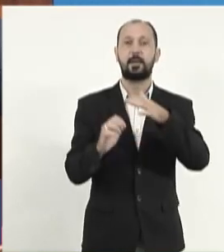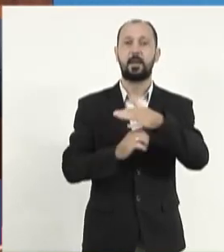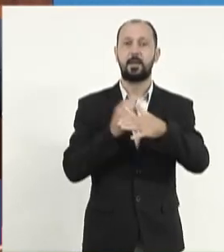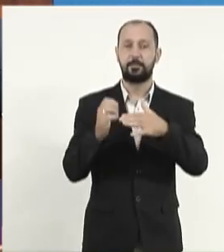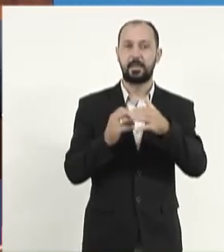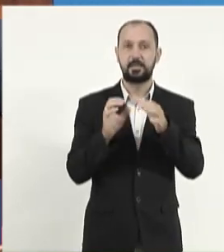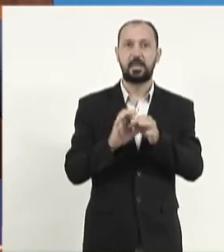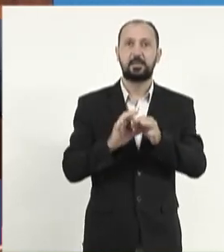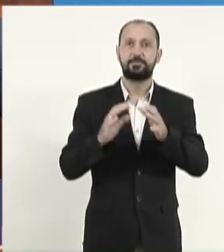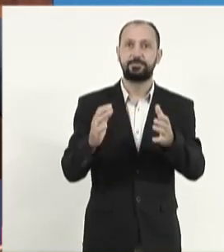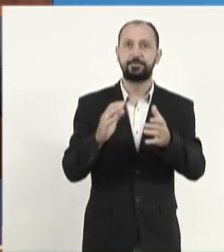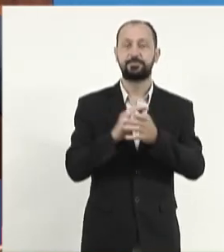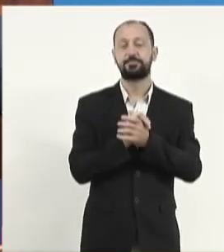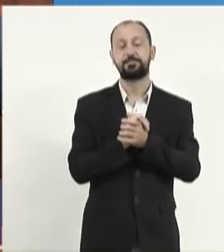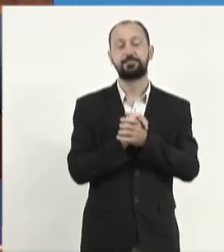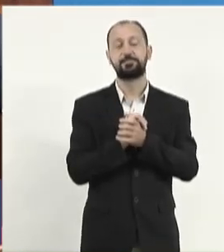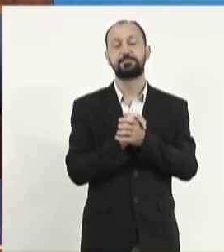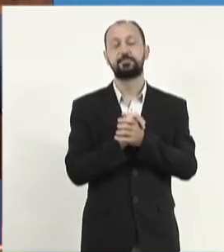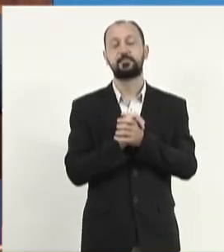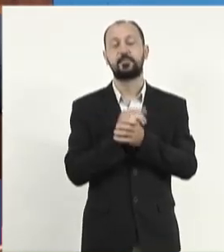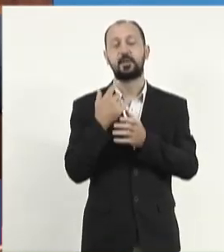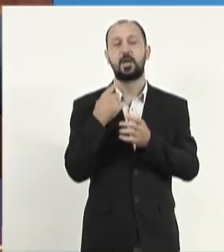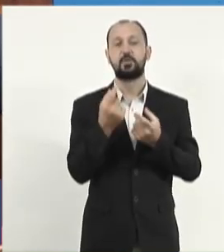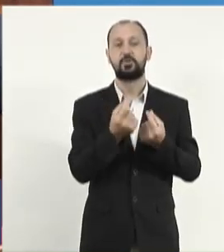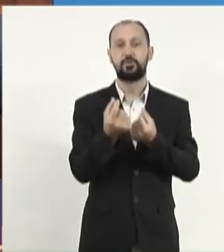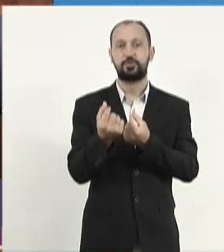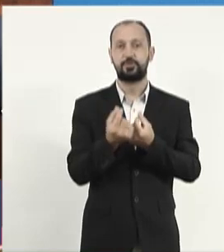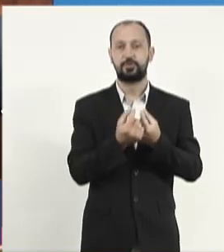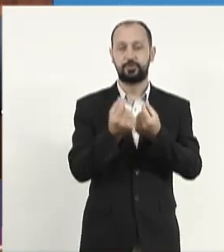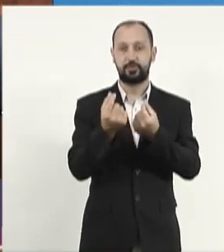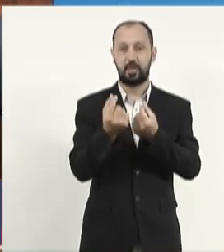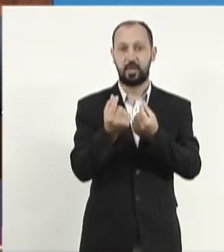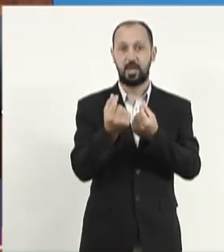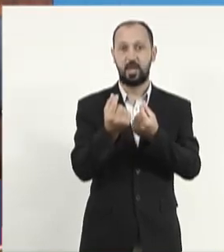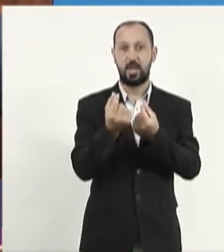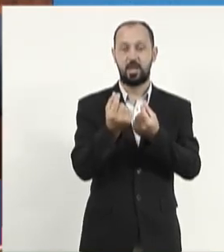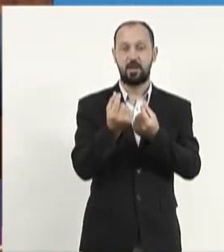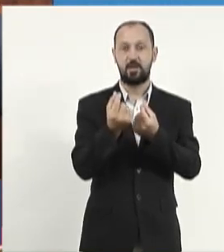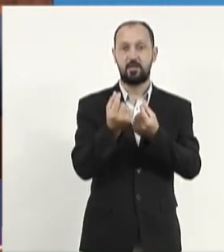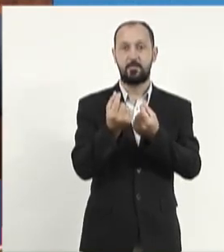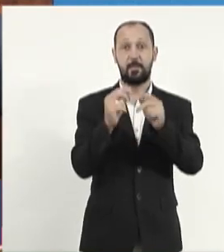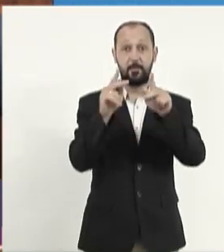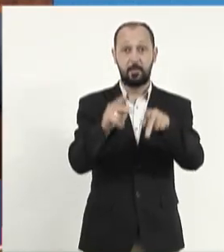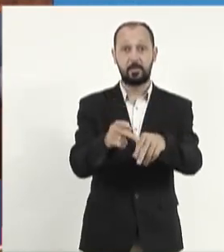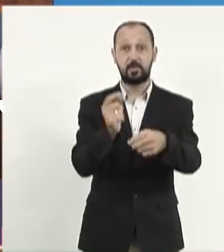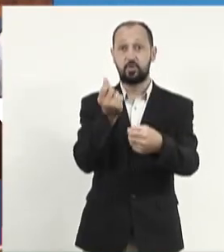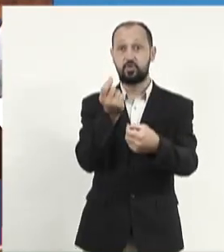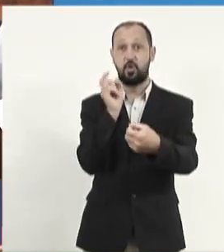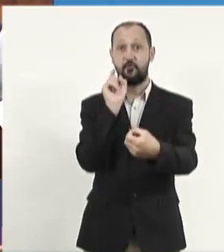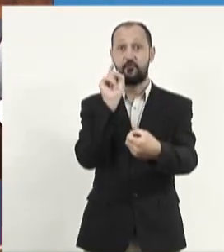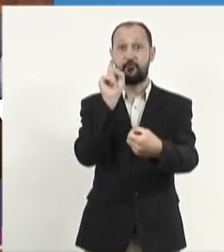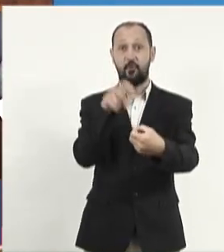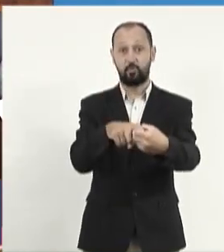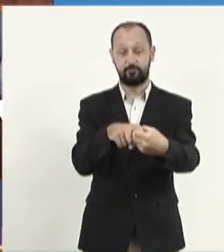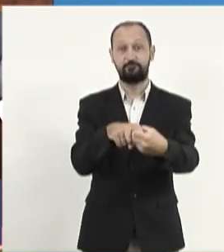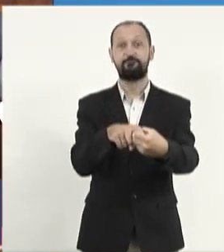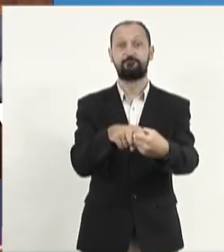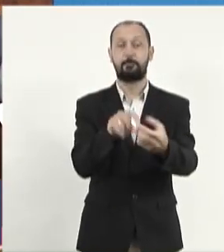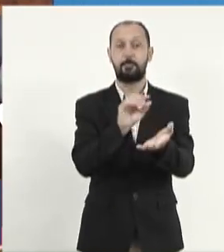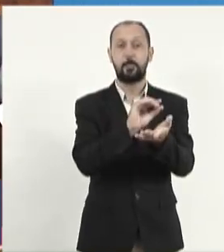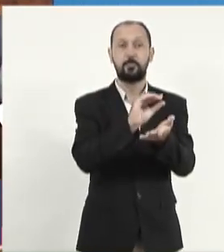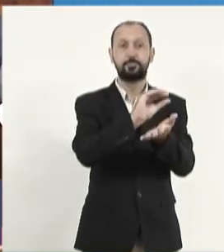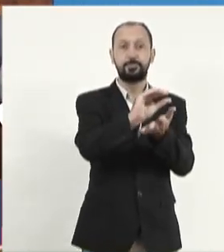empresa concessionária, e esses recursos foram devolvidos à população